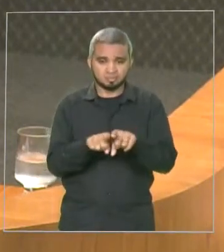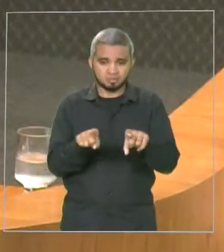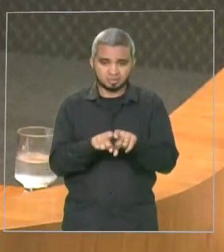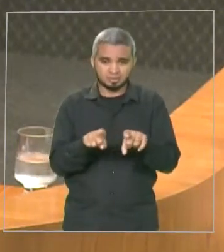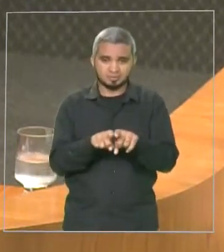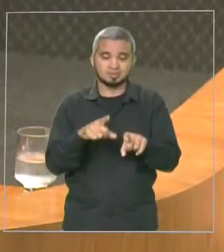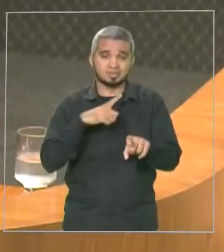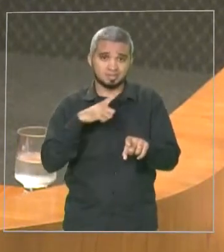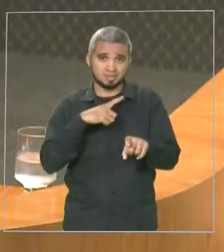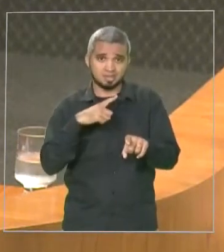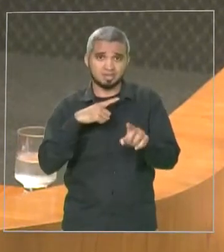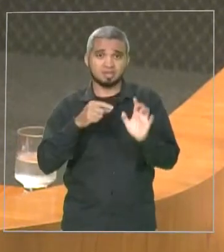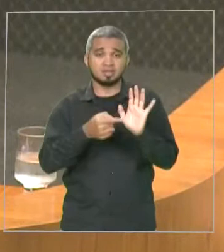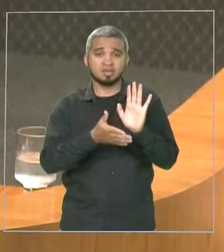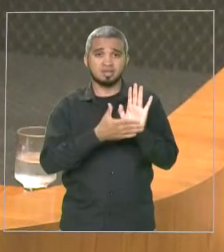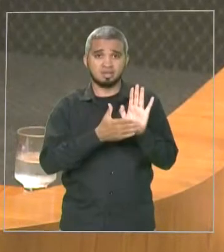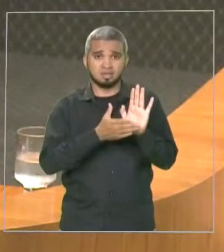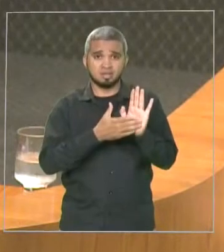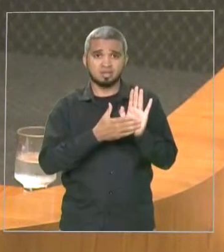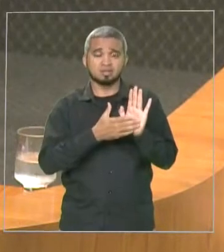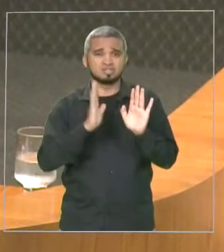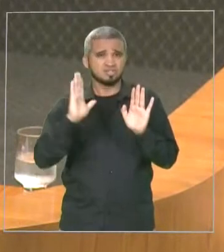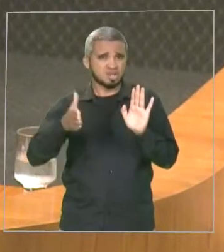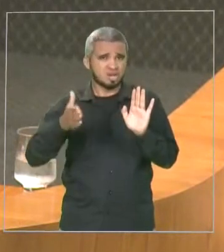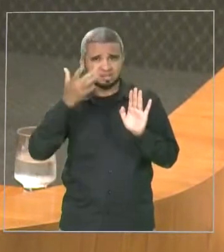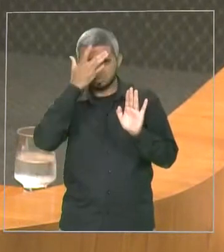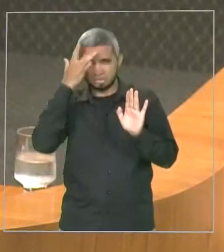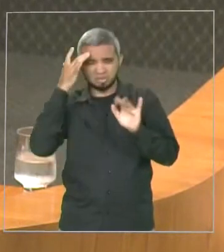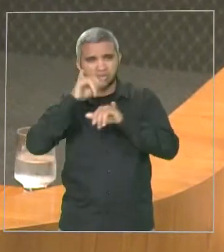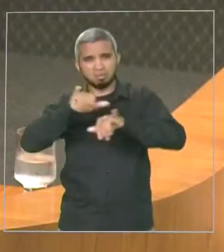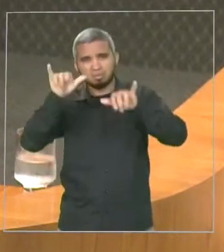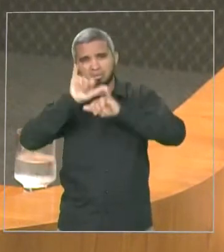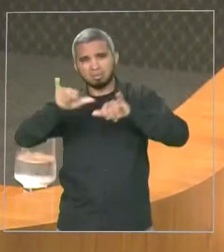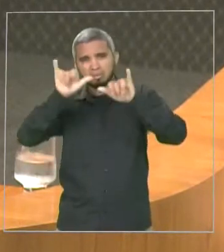que veio muito à tona agora, deputado Levi.